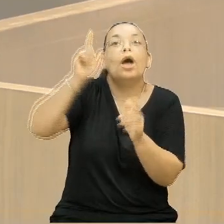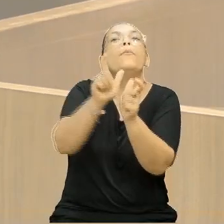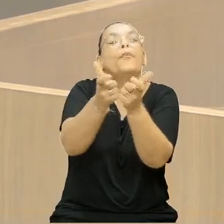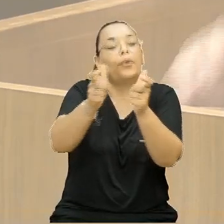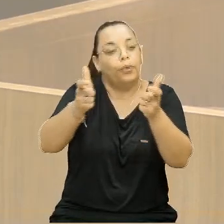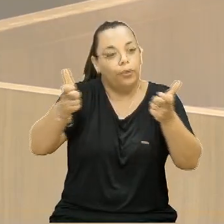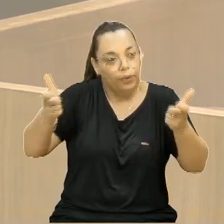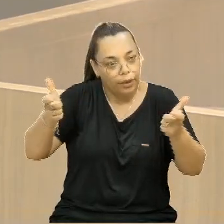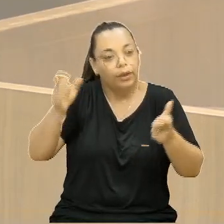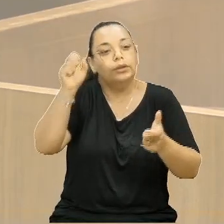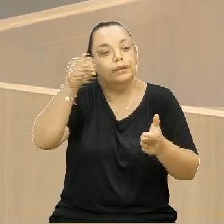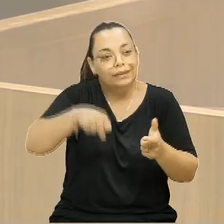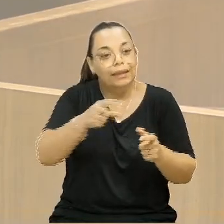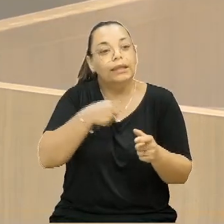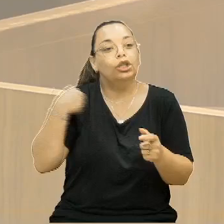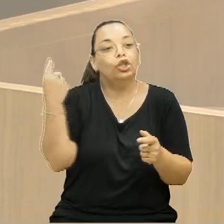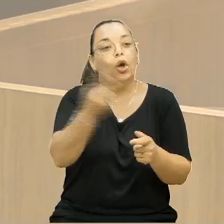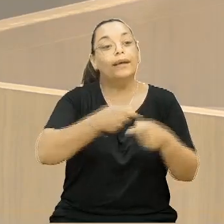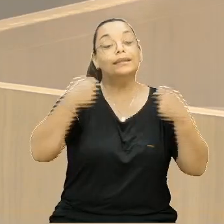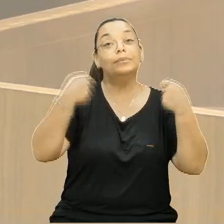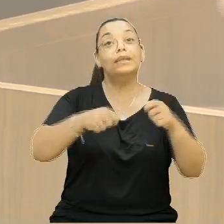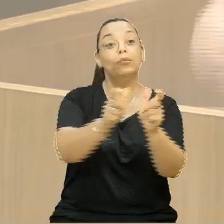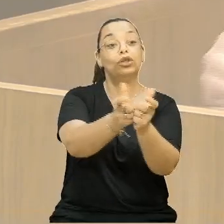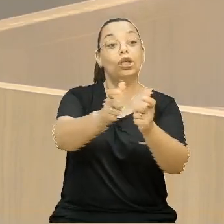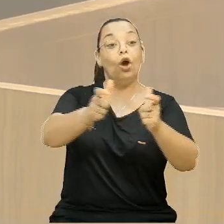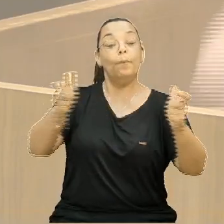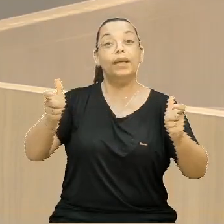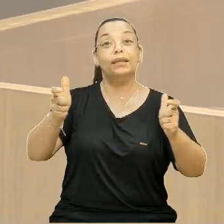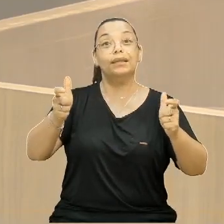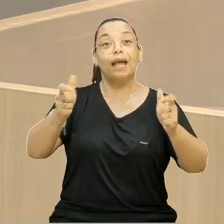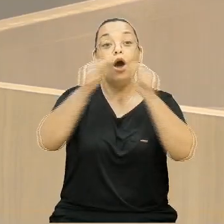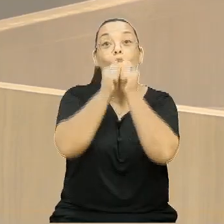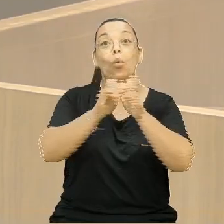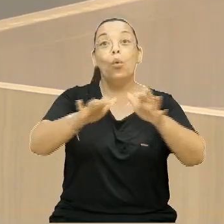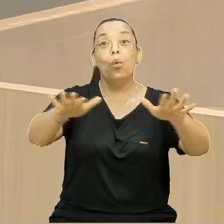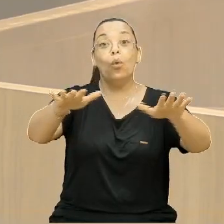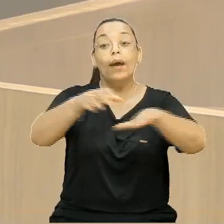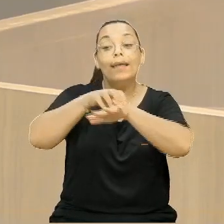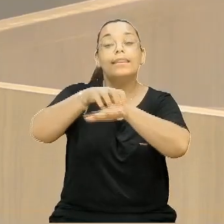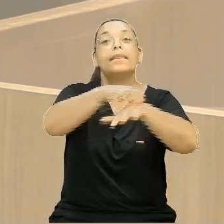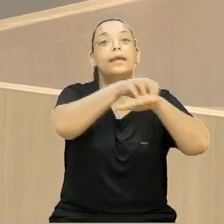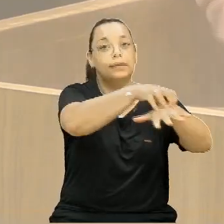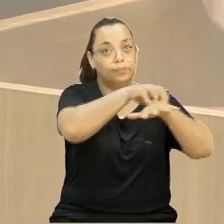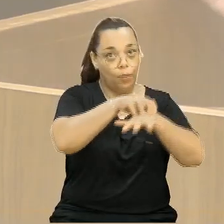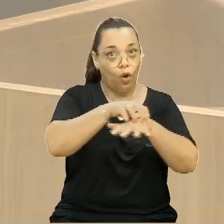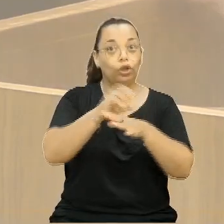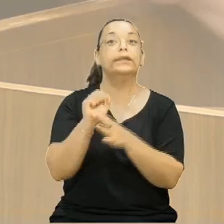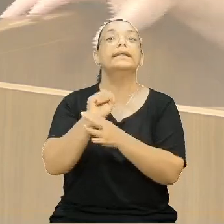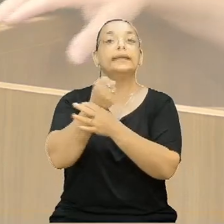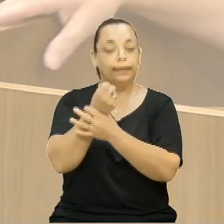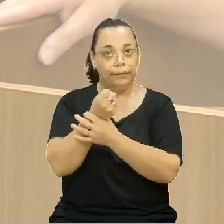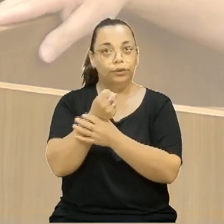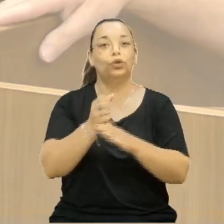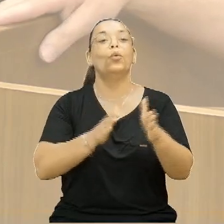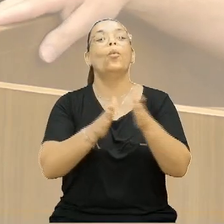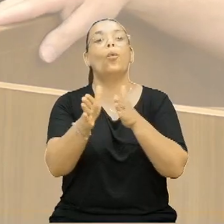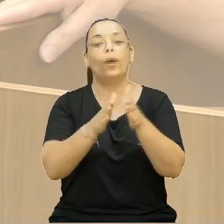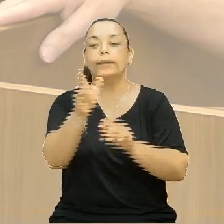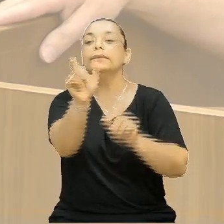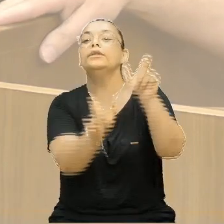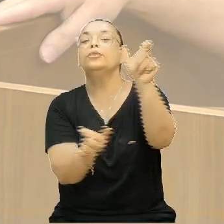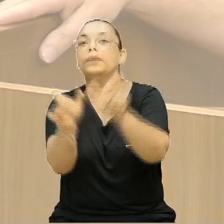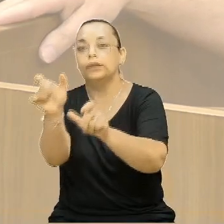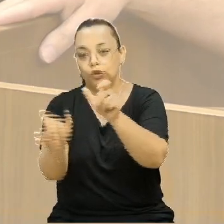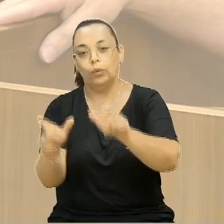aumentando, e nós precisamos aumentar esse fluxo deste transporte para garantir então com que estas